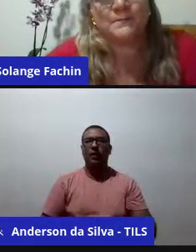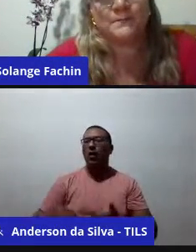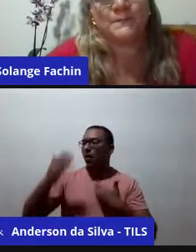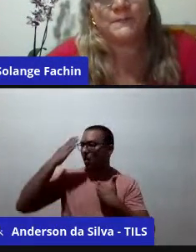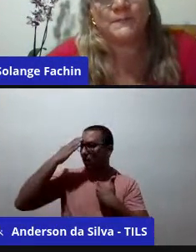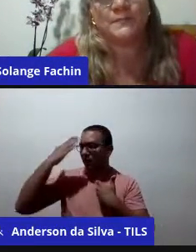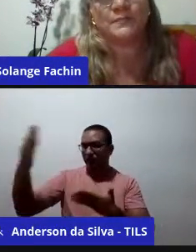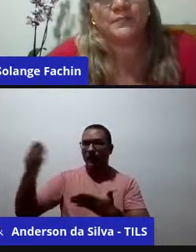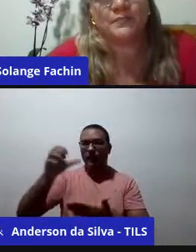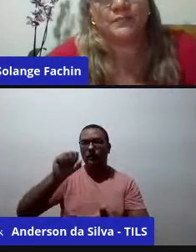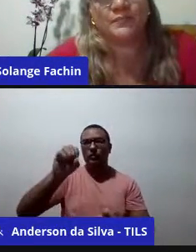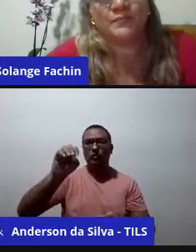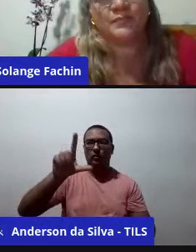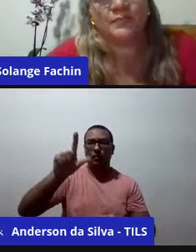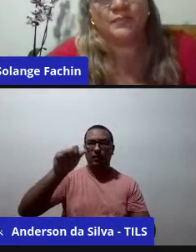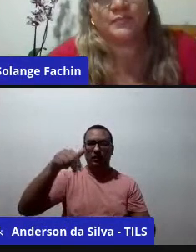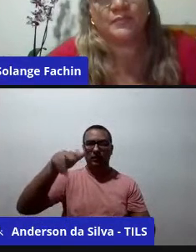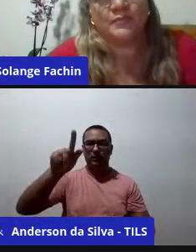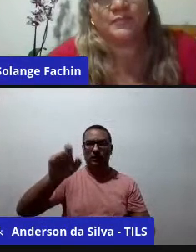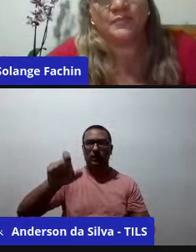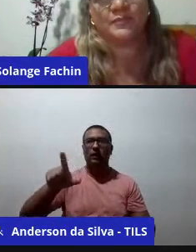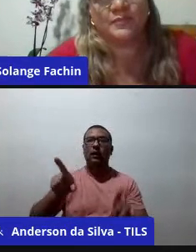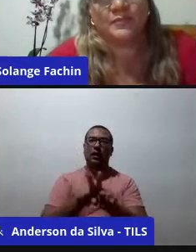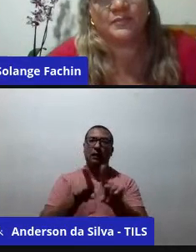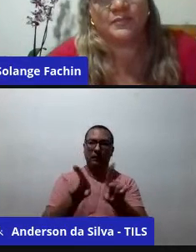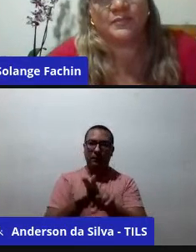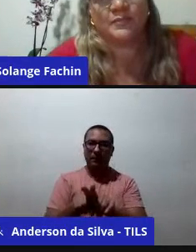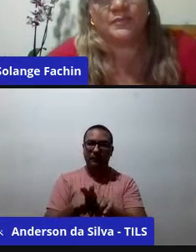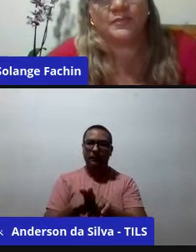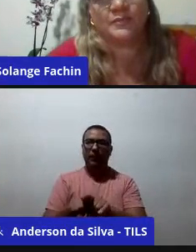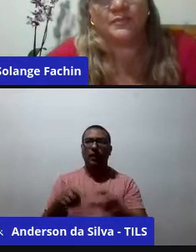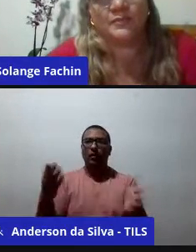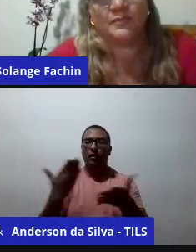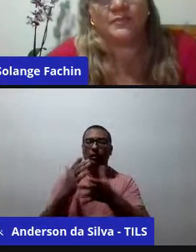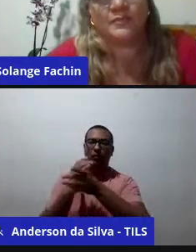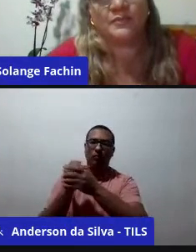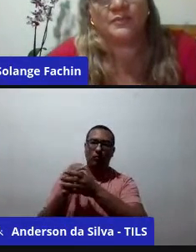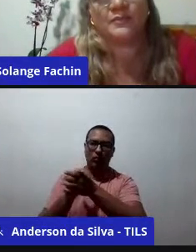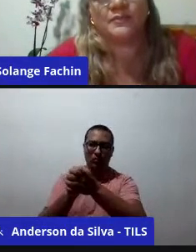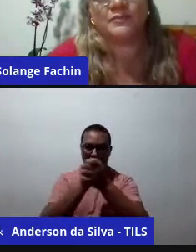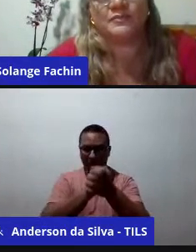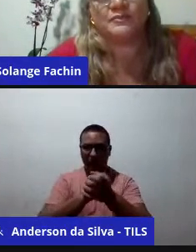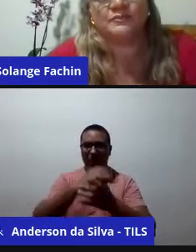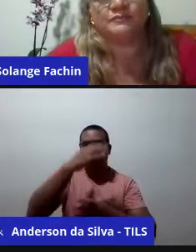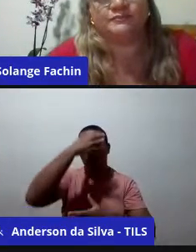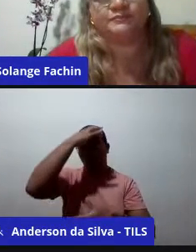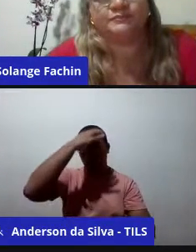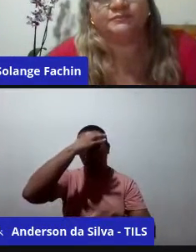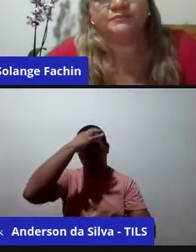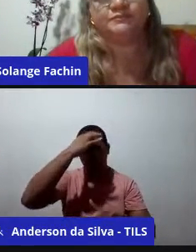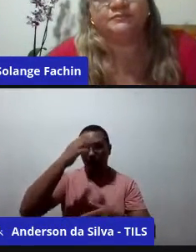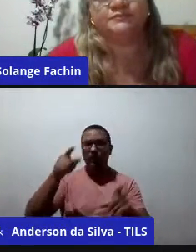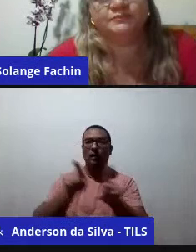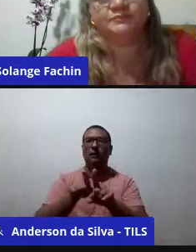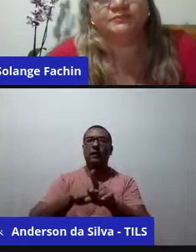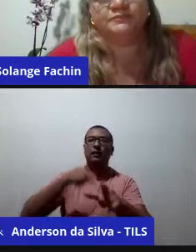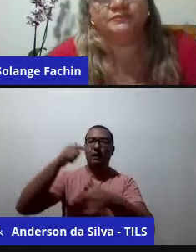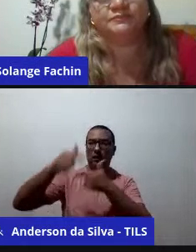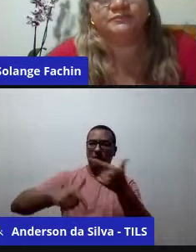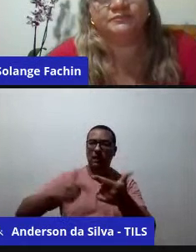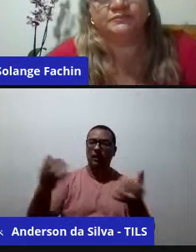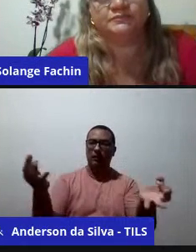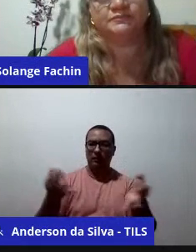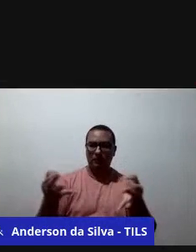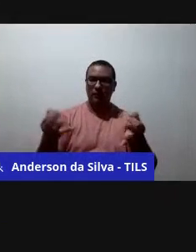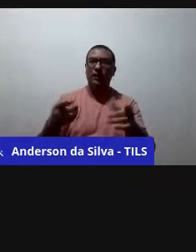Solange. Da mesma forma, gostaria de cumprimentar o Anderson por esse trabalho magnífico de fazer